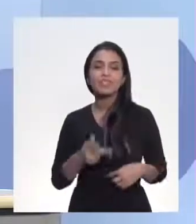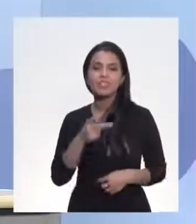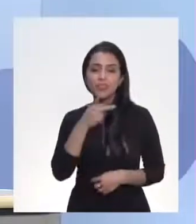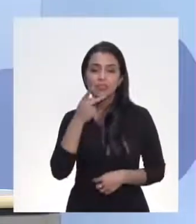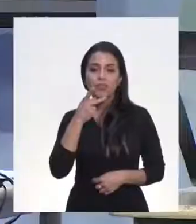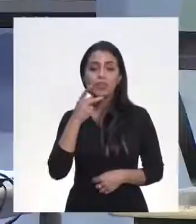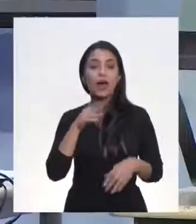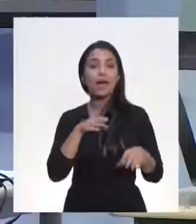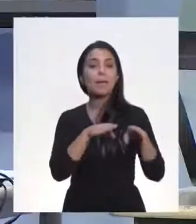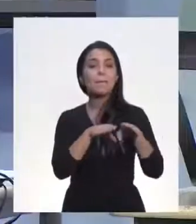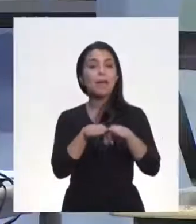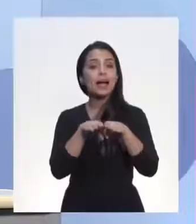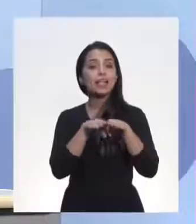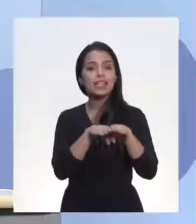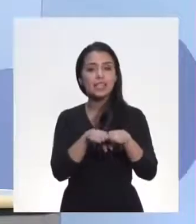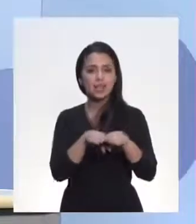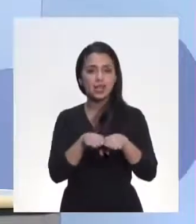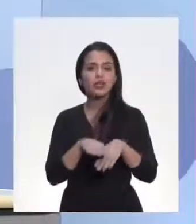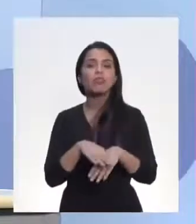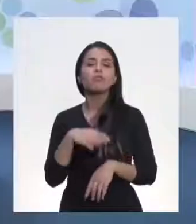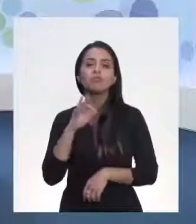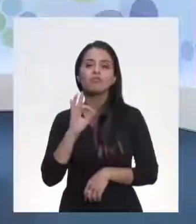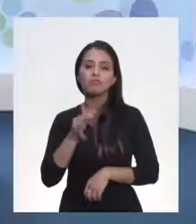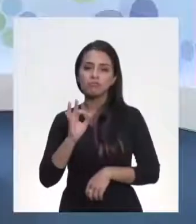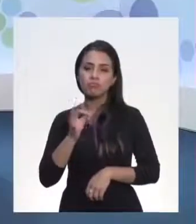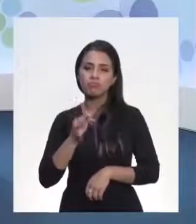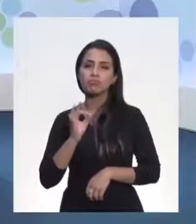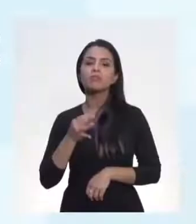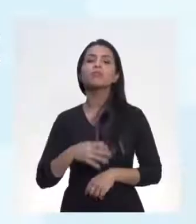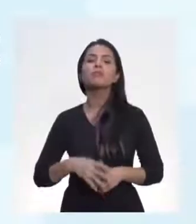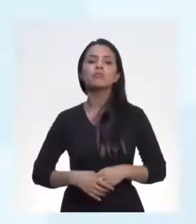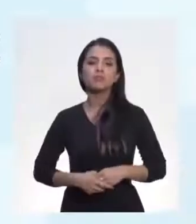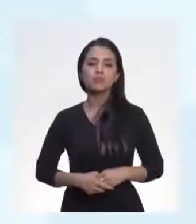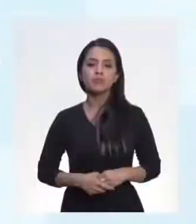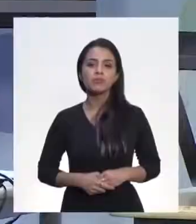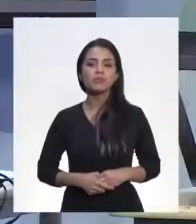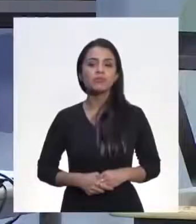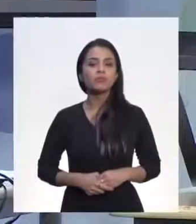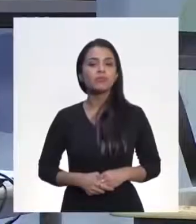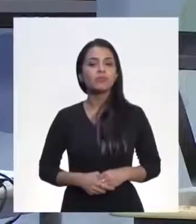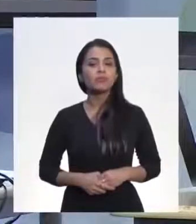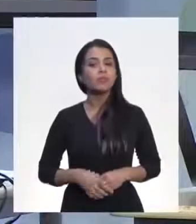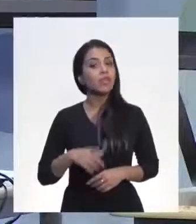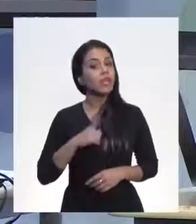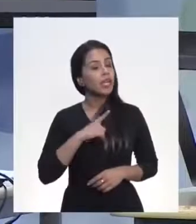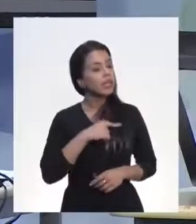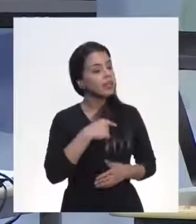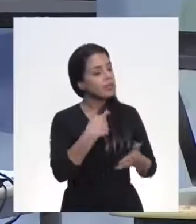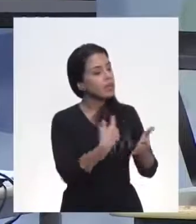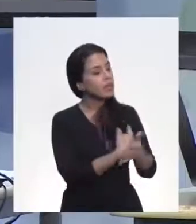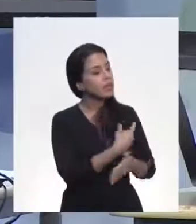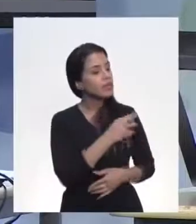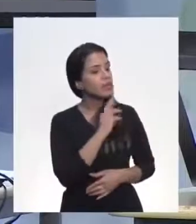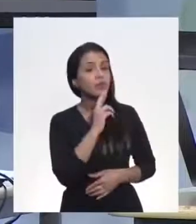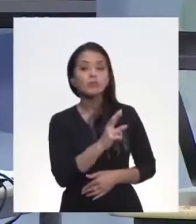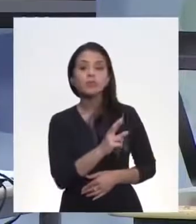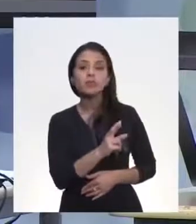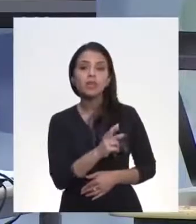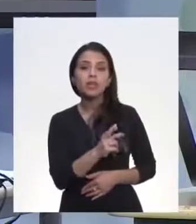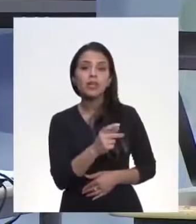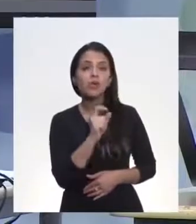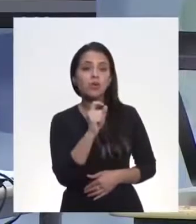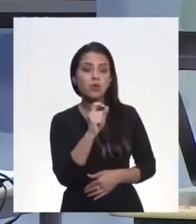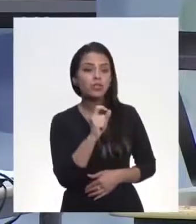padrão, a norma maioria, padrão. Né? Muito bem, muito bem. Deixa eu só responder uma pergunta de um aluno. Um aluno perguntou, professora,